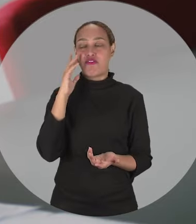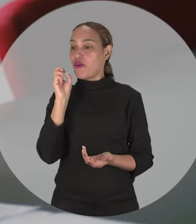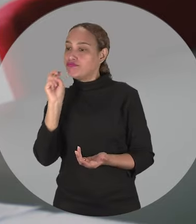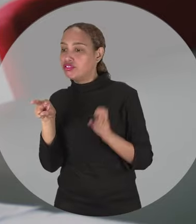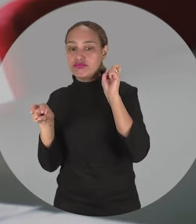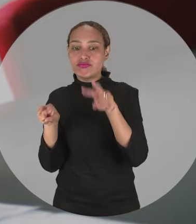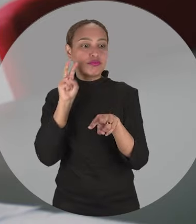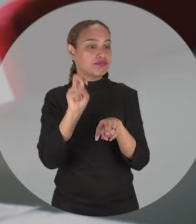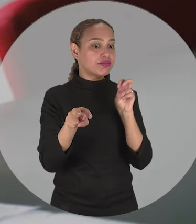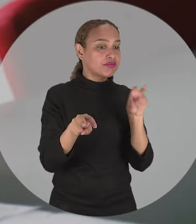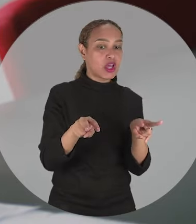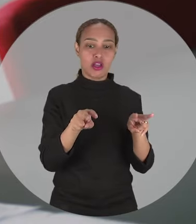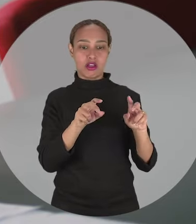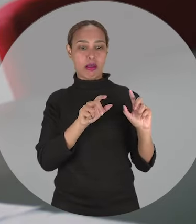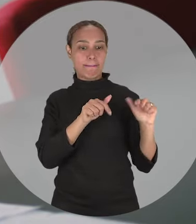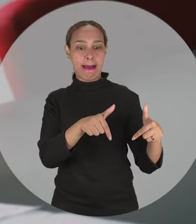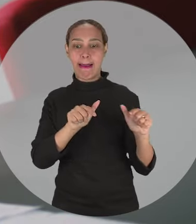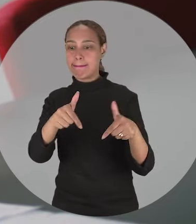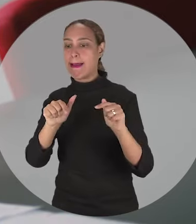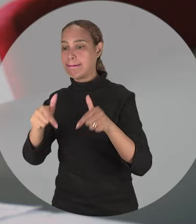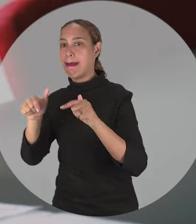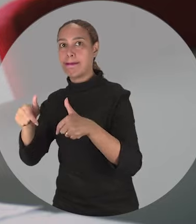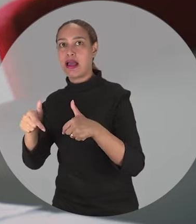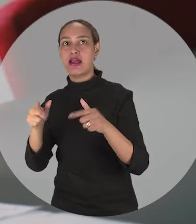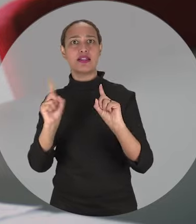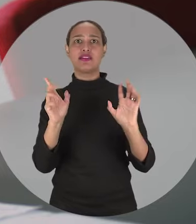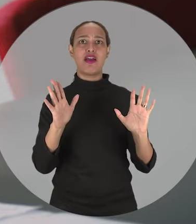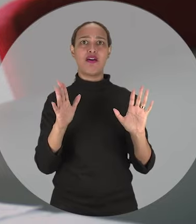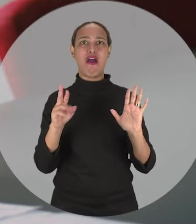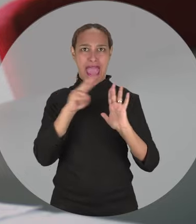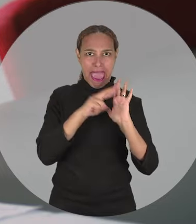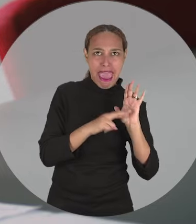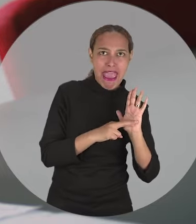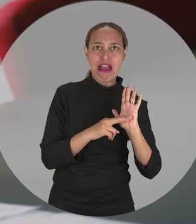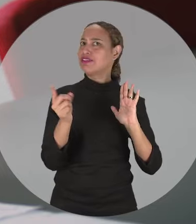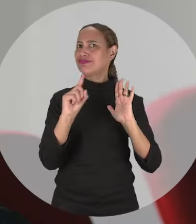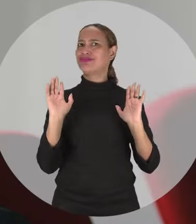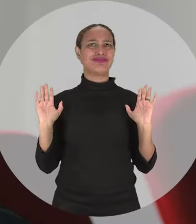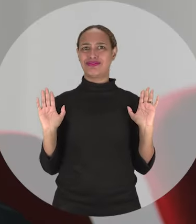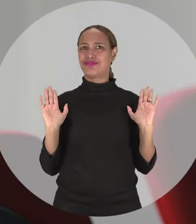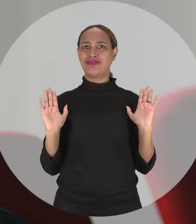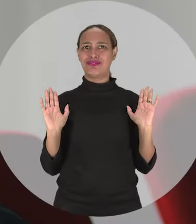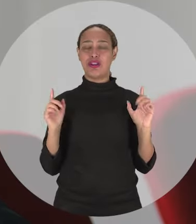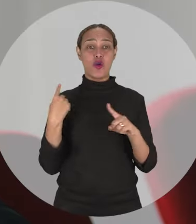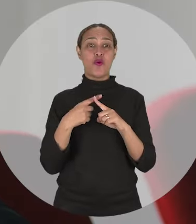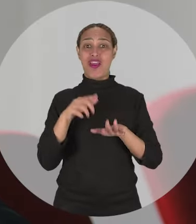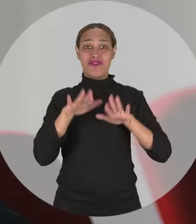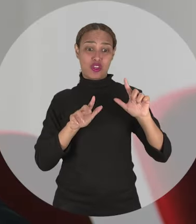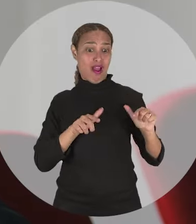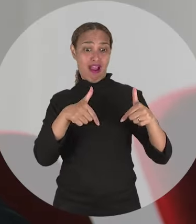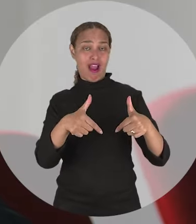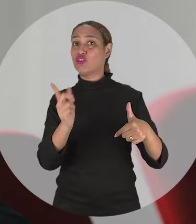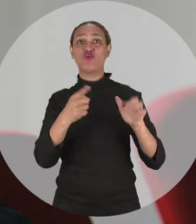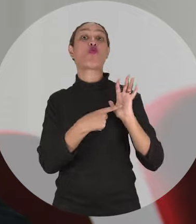Z comportamento, porque o comportamento nem sempre é aquilo que indica realmente algum